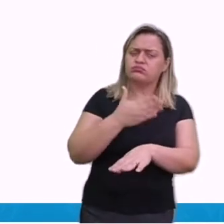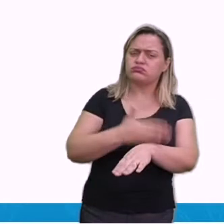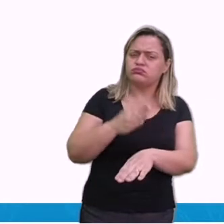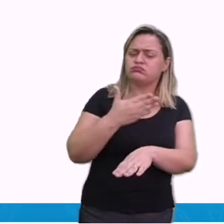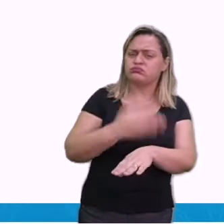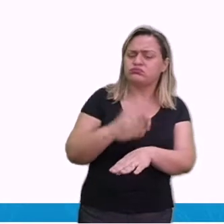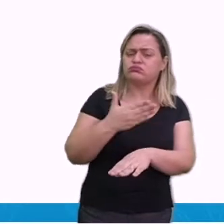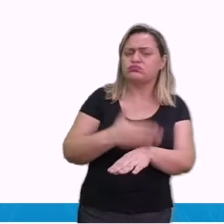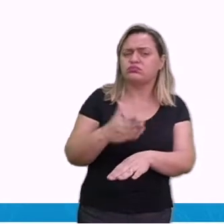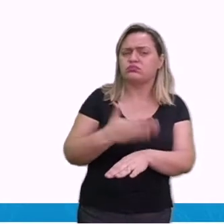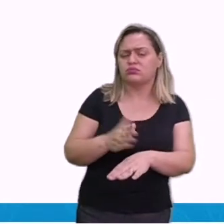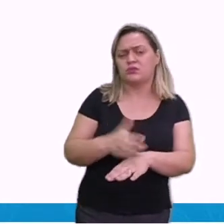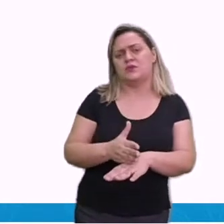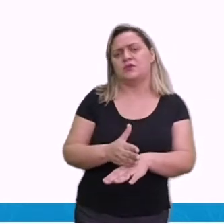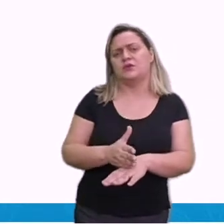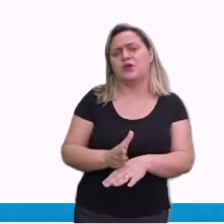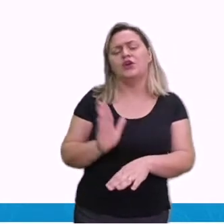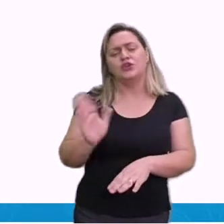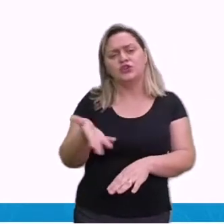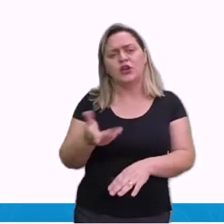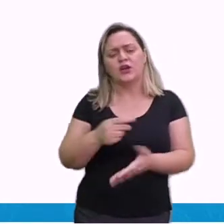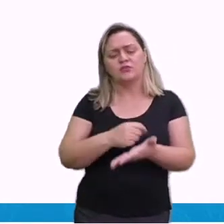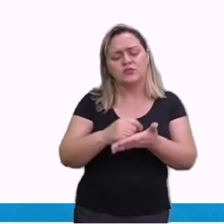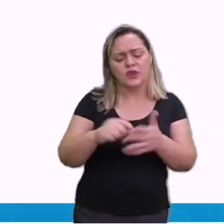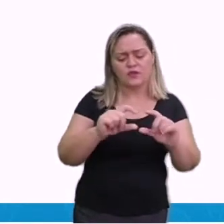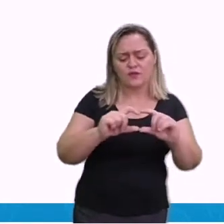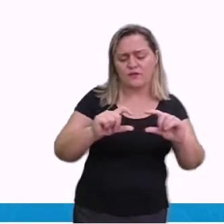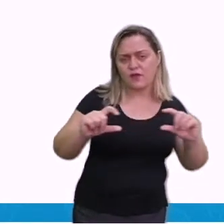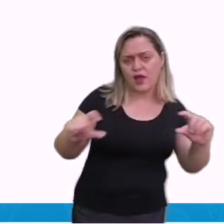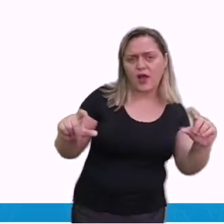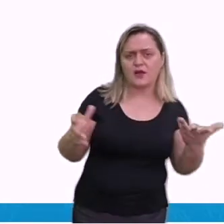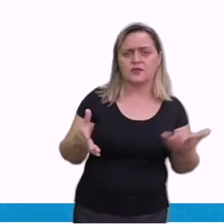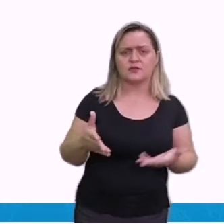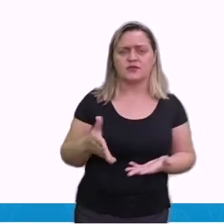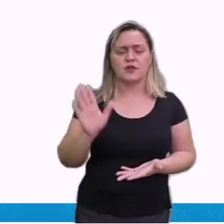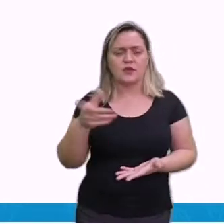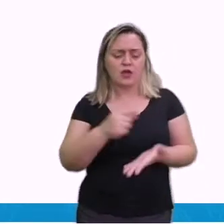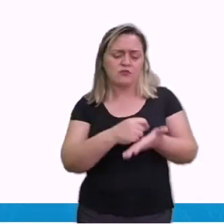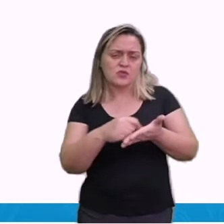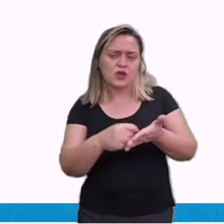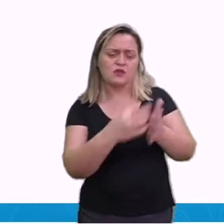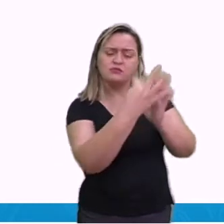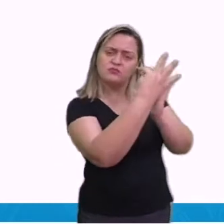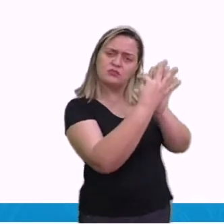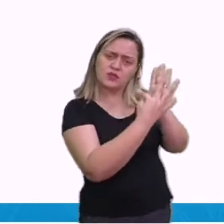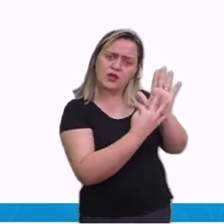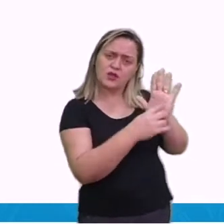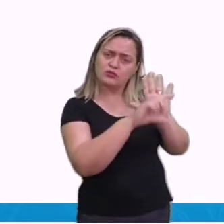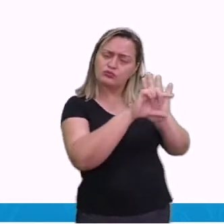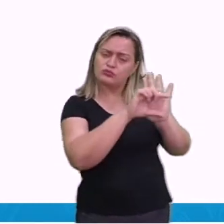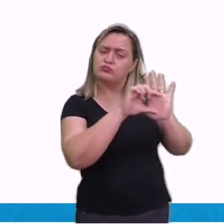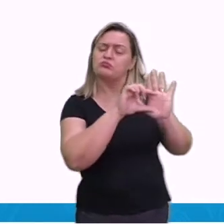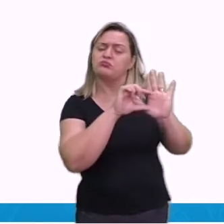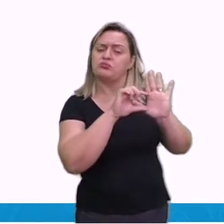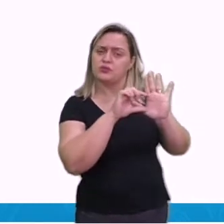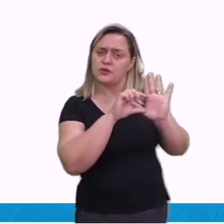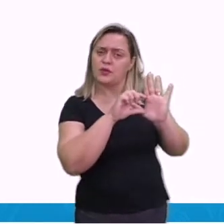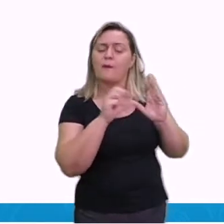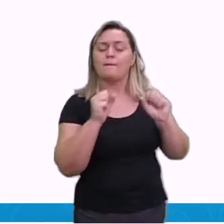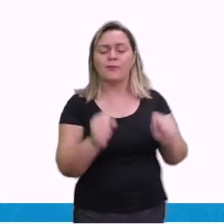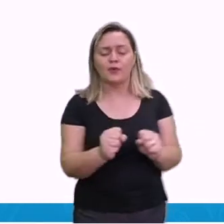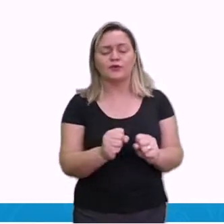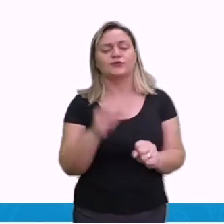já está praticando alguns textos, você já pode fazer então o singular e o plural de algumas